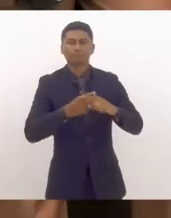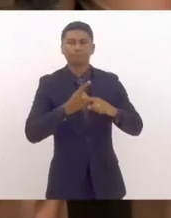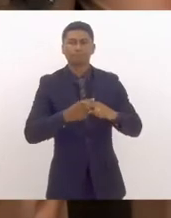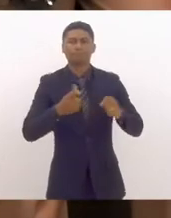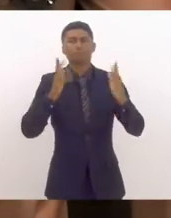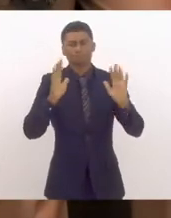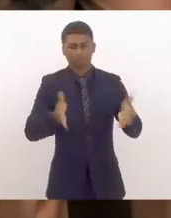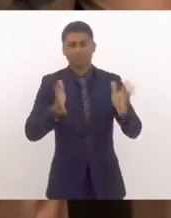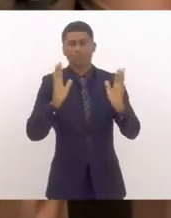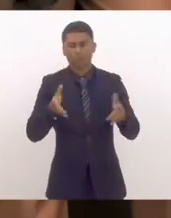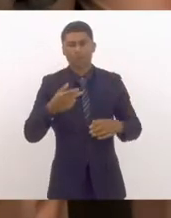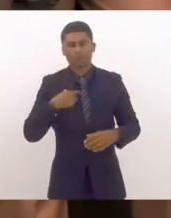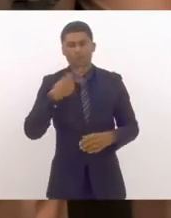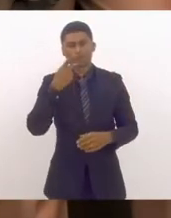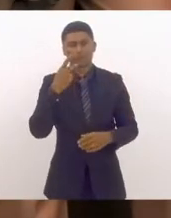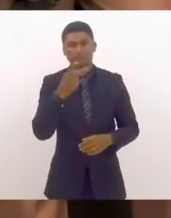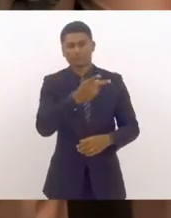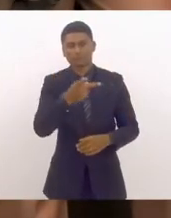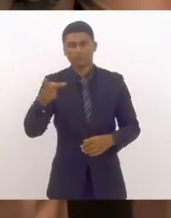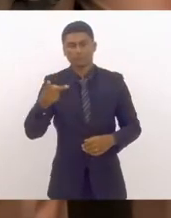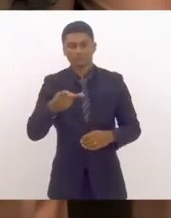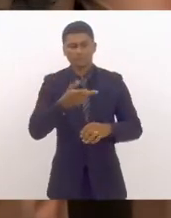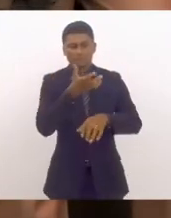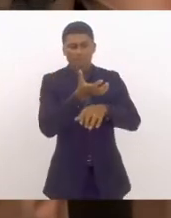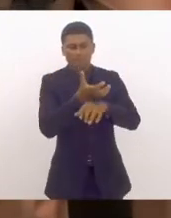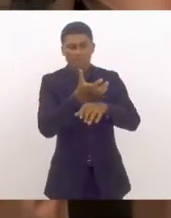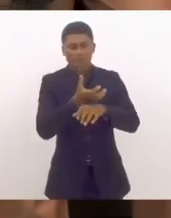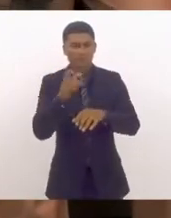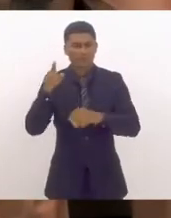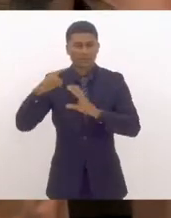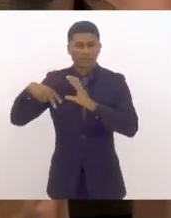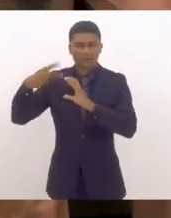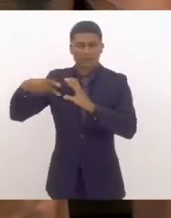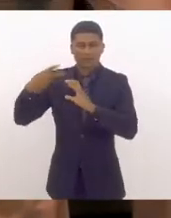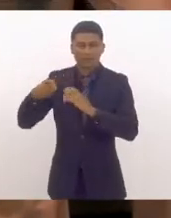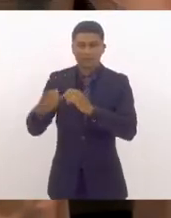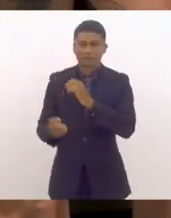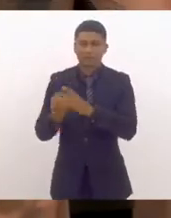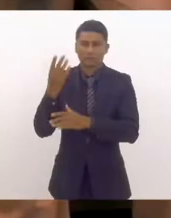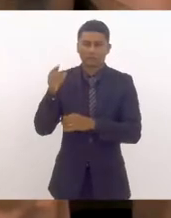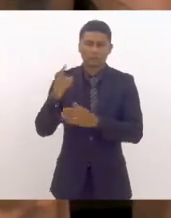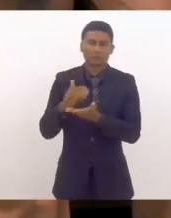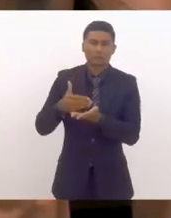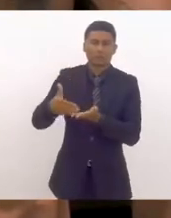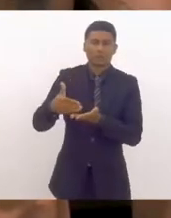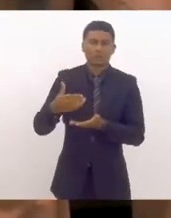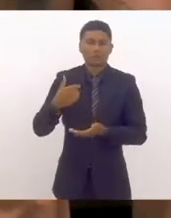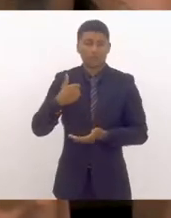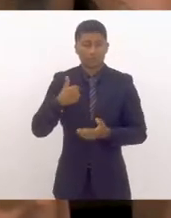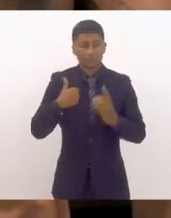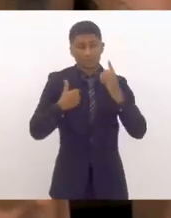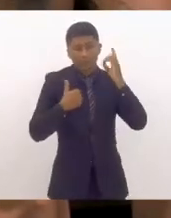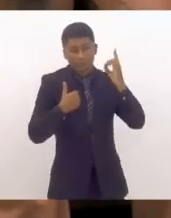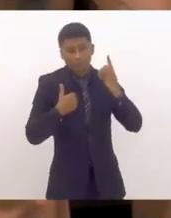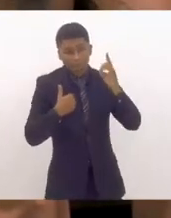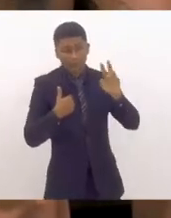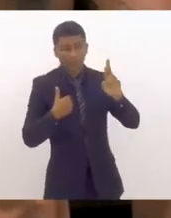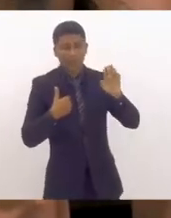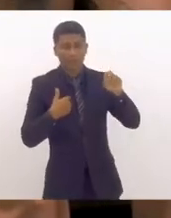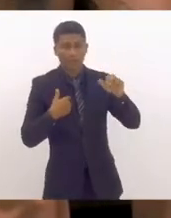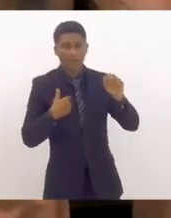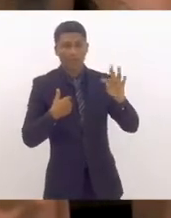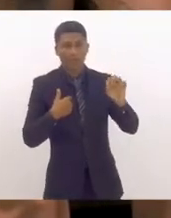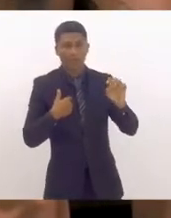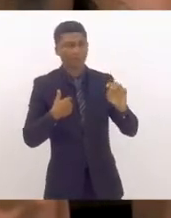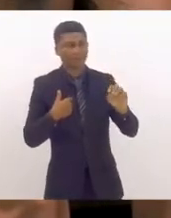memória da construção também dessa matéria na Câmara de Vereadores, enquanto eu, deputada Renata, deputada Mônica, éramos assessora